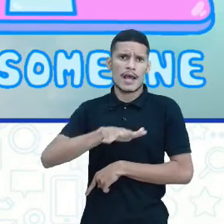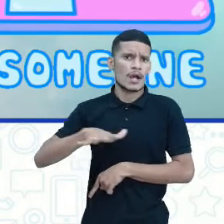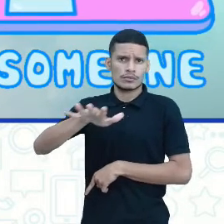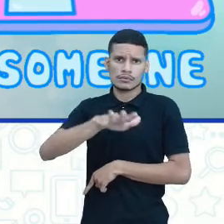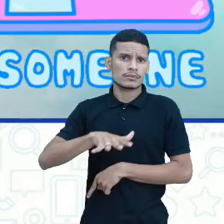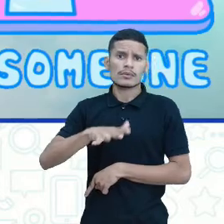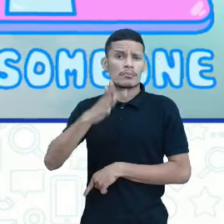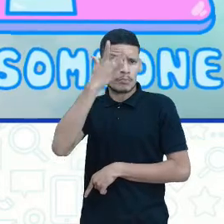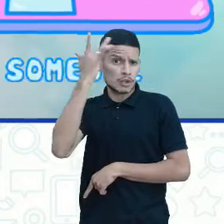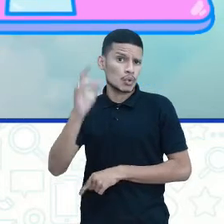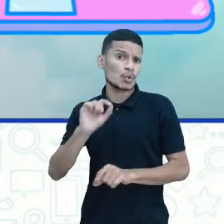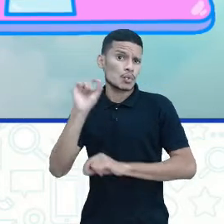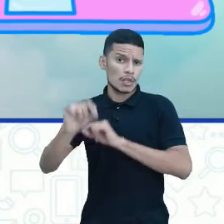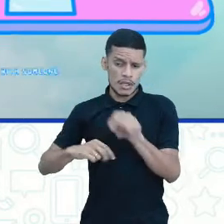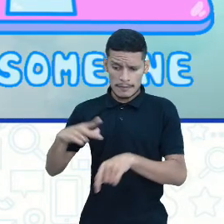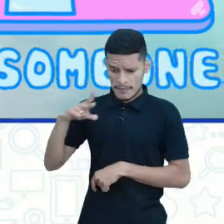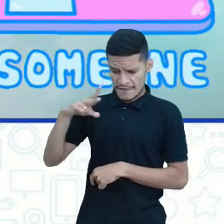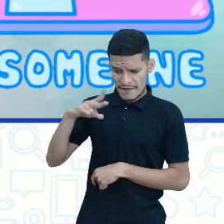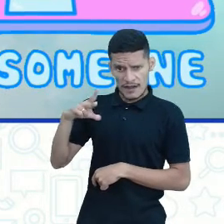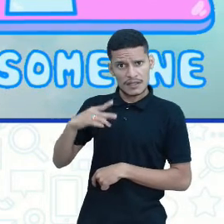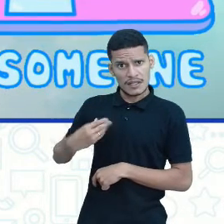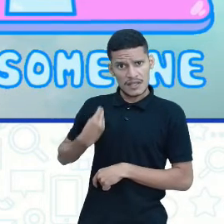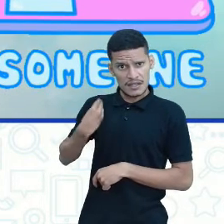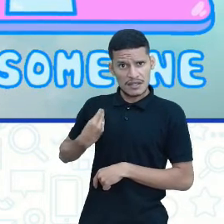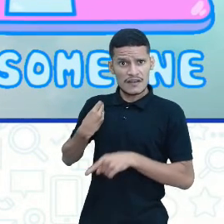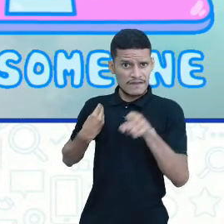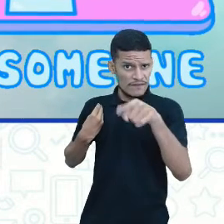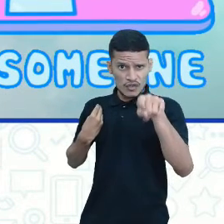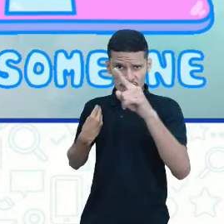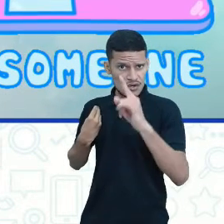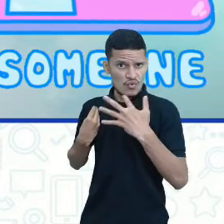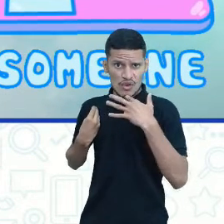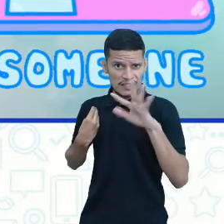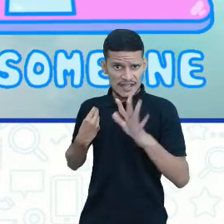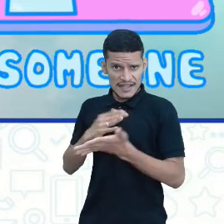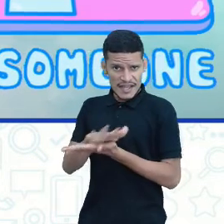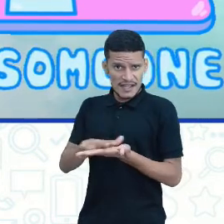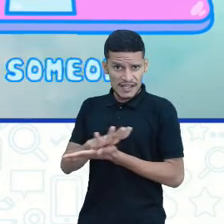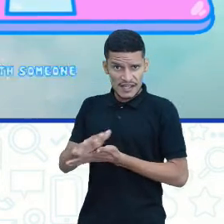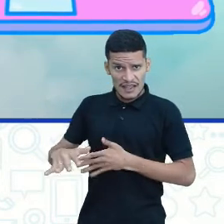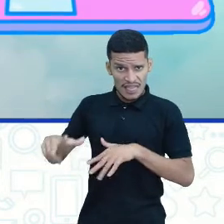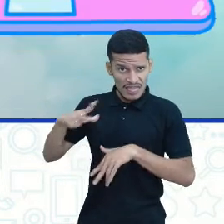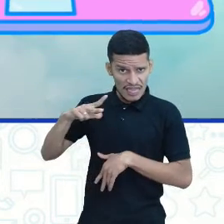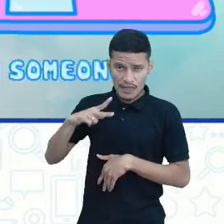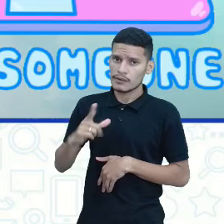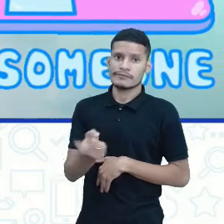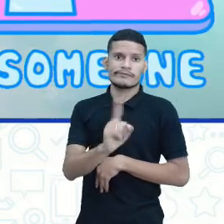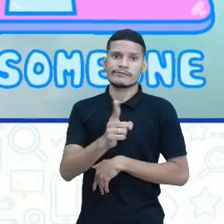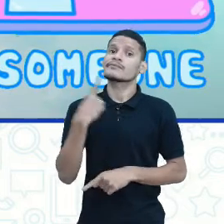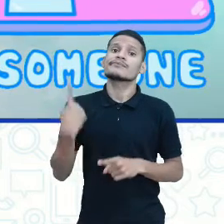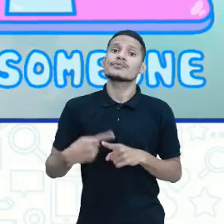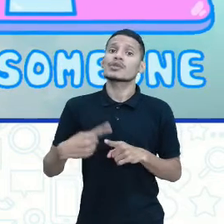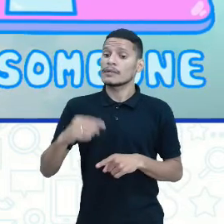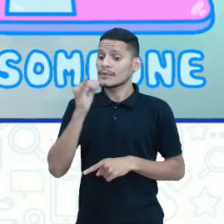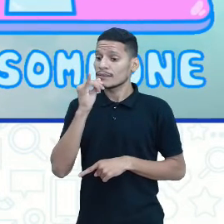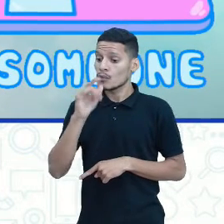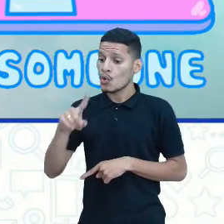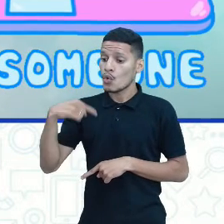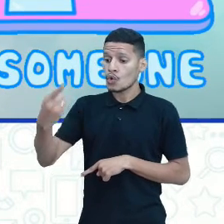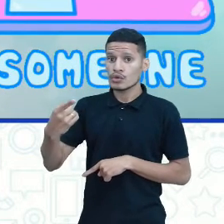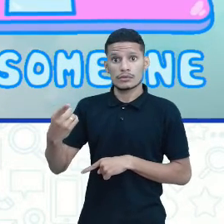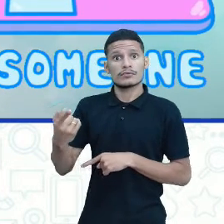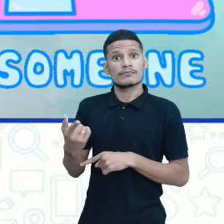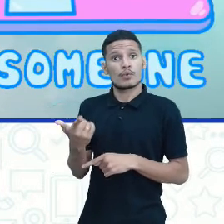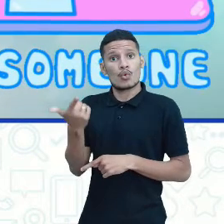não ficarem de conversas privadas online com pessoas que vocês não conhecem pessoalmente. Por quê? Porque o que está do outro lado, a gente não tem